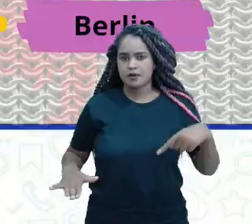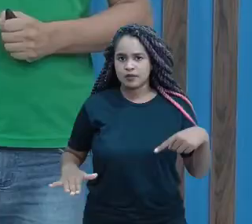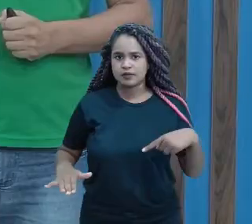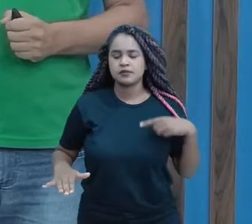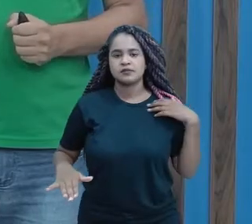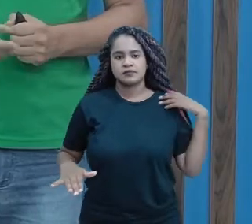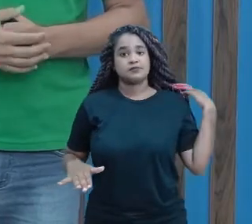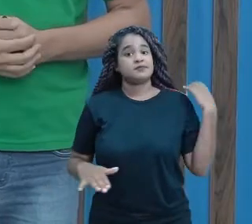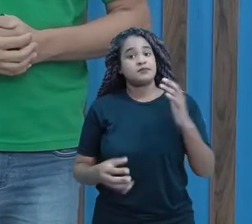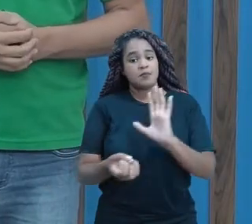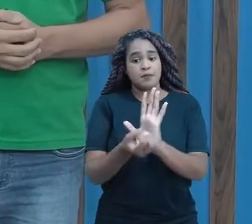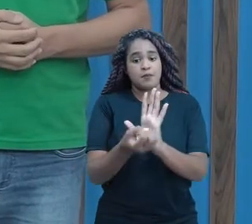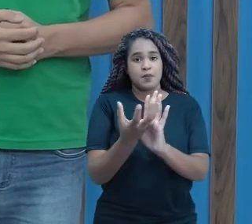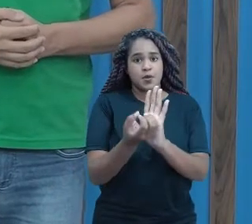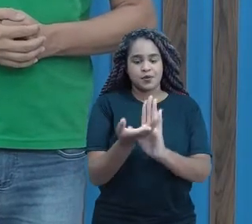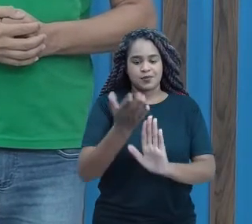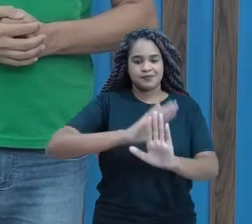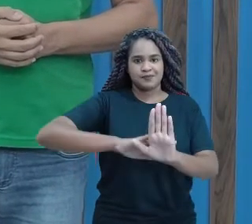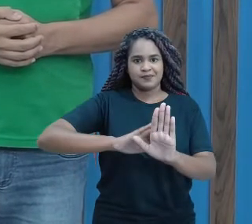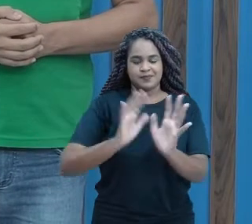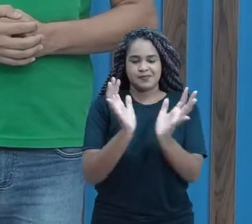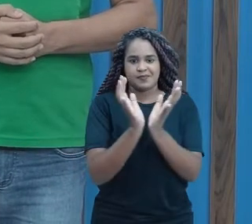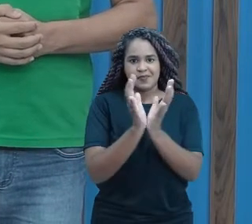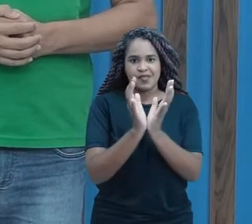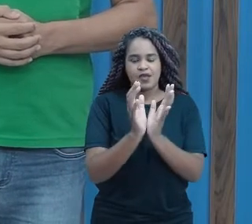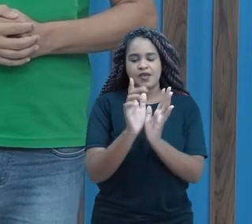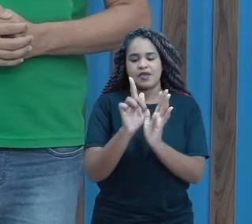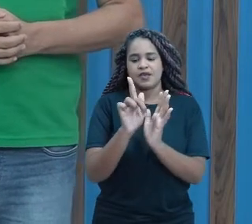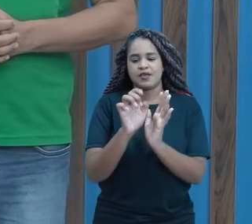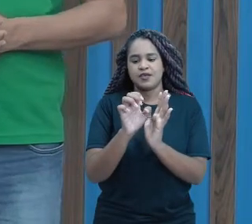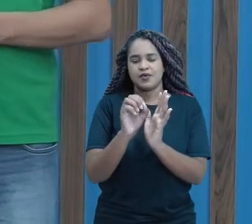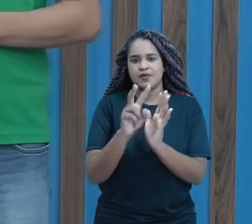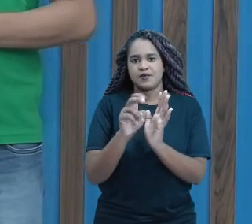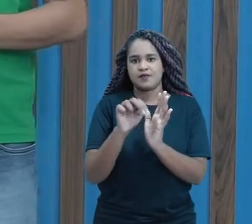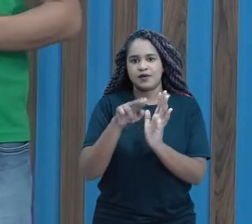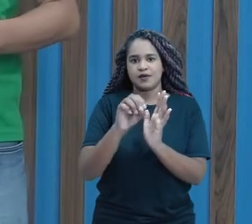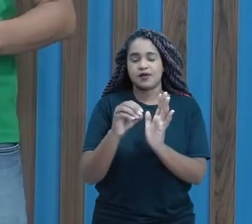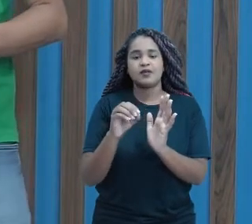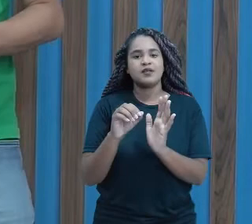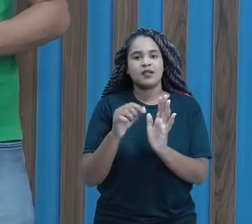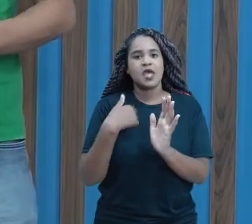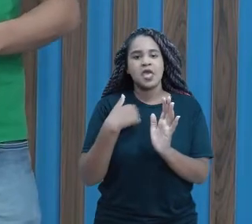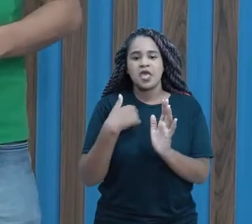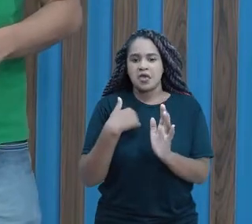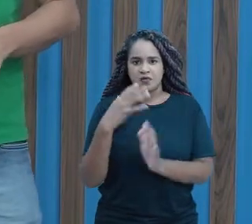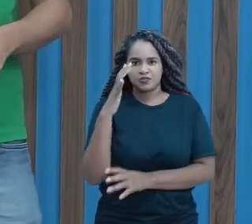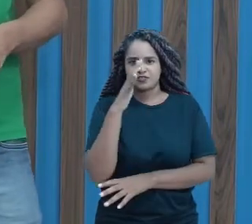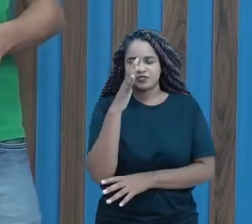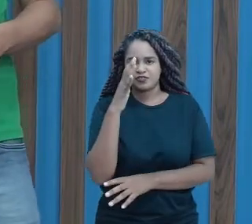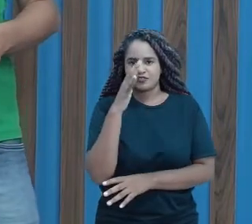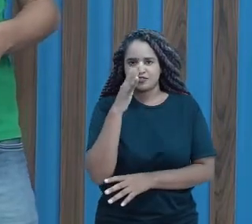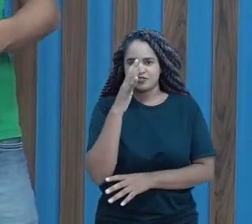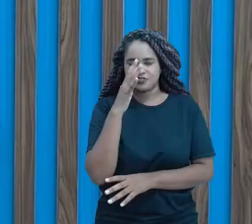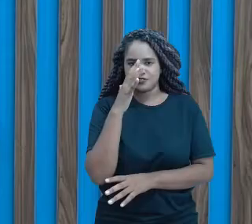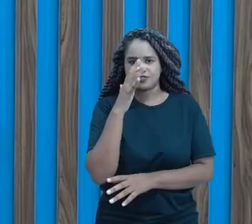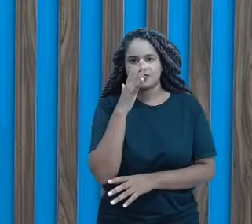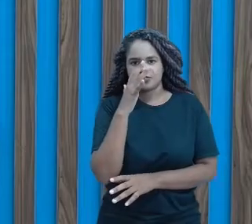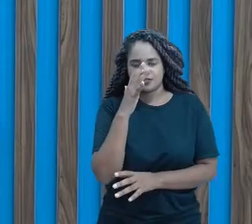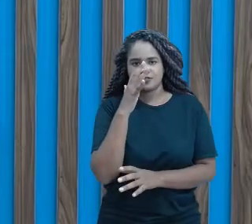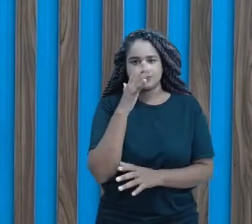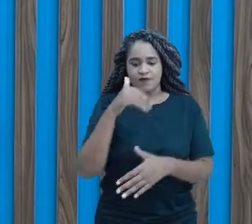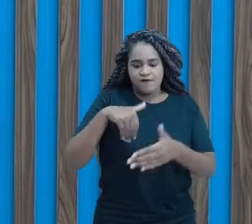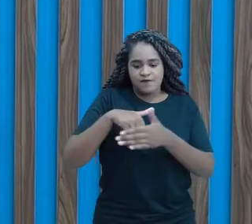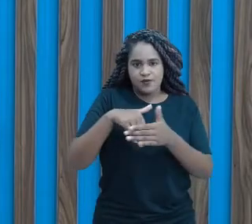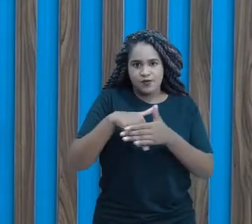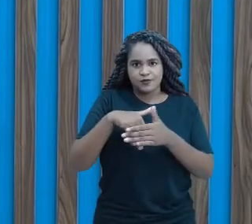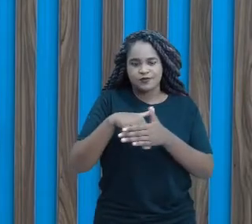futebol, nossa produtora que está aqui, né? Cheguei a ver jogo da Alemanha Oriental, né? Eu também. Também, né, professor Luciano?